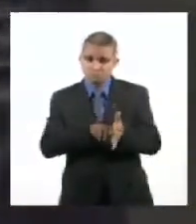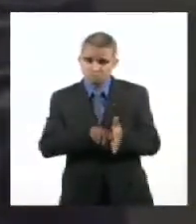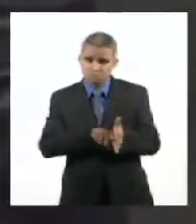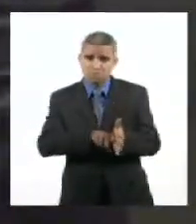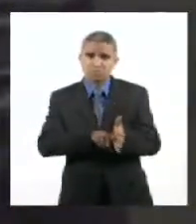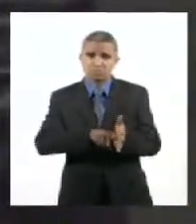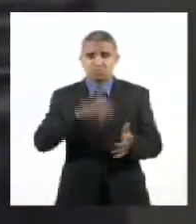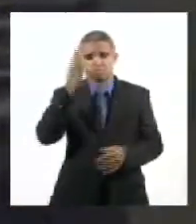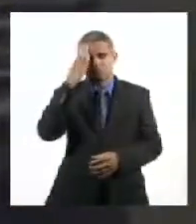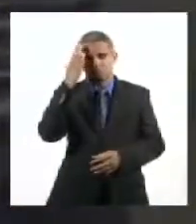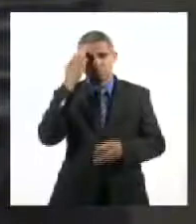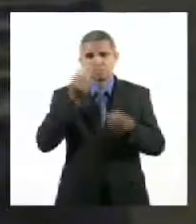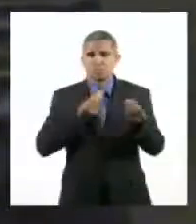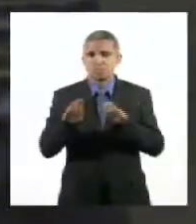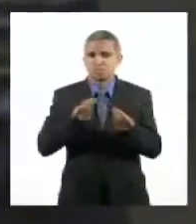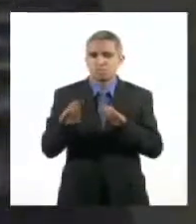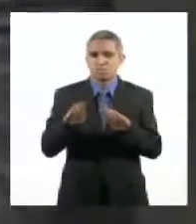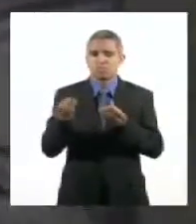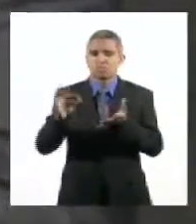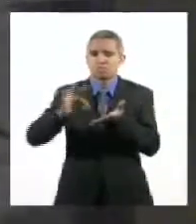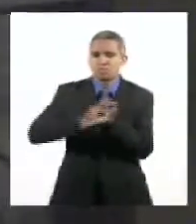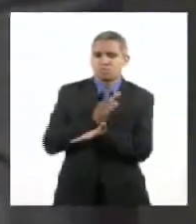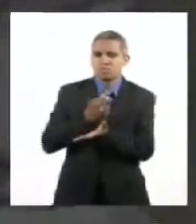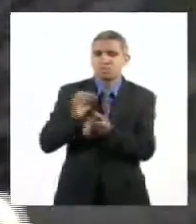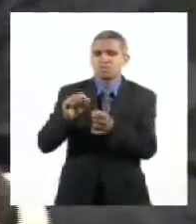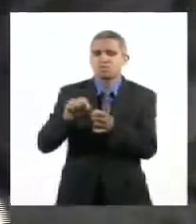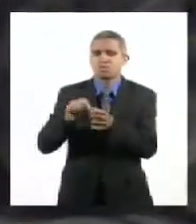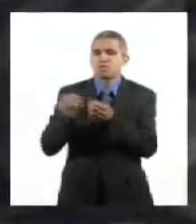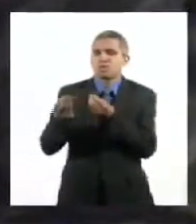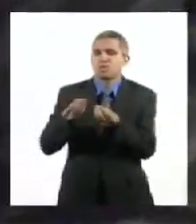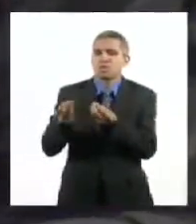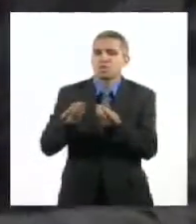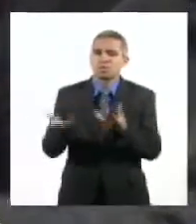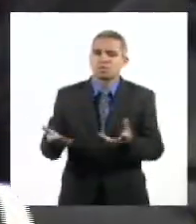esse distrato e como está sendo...